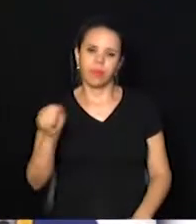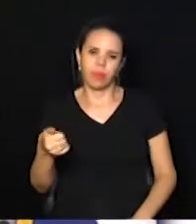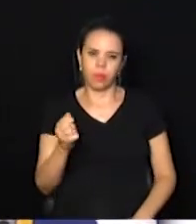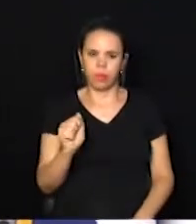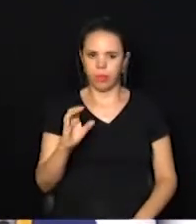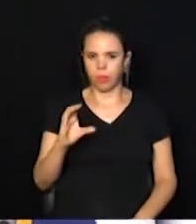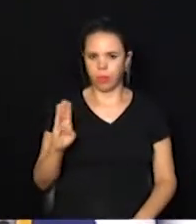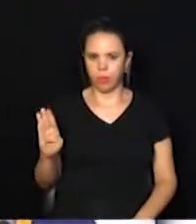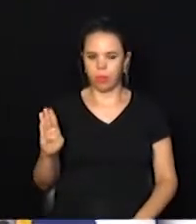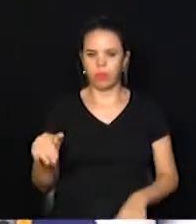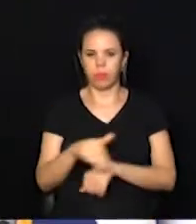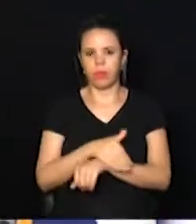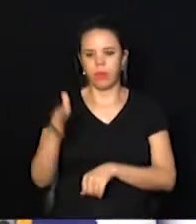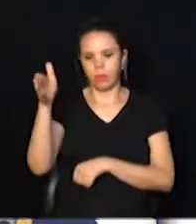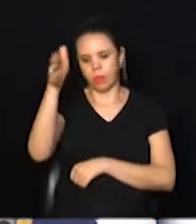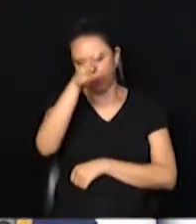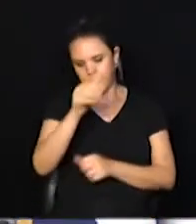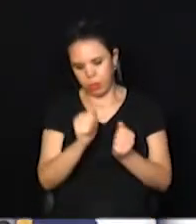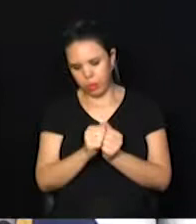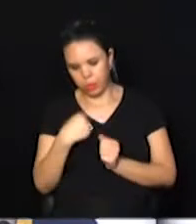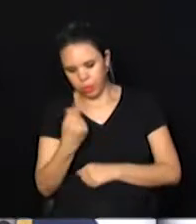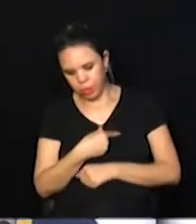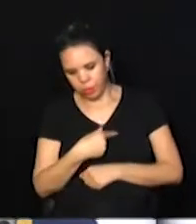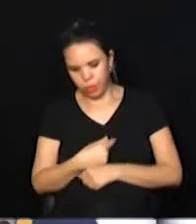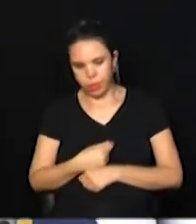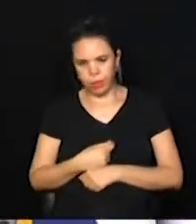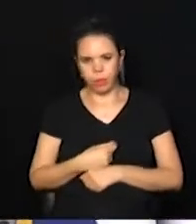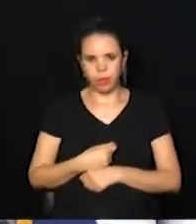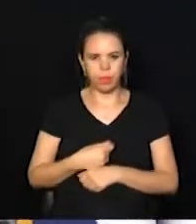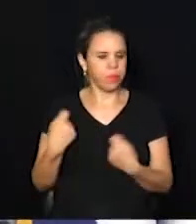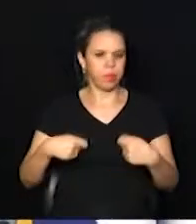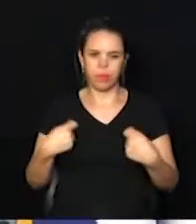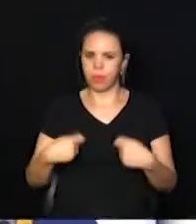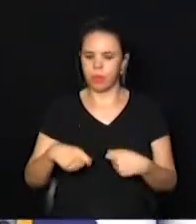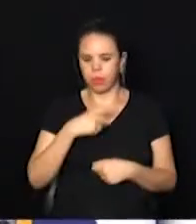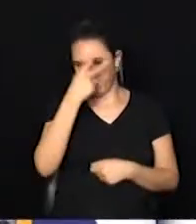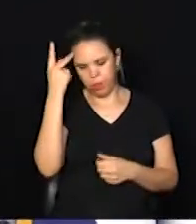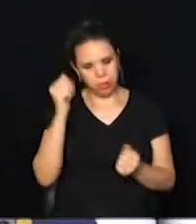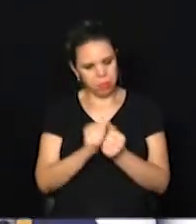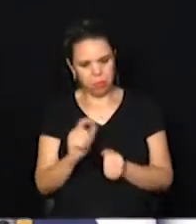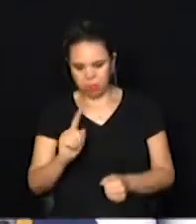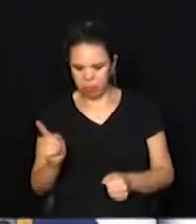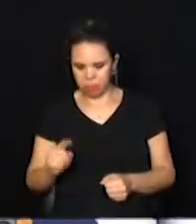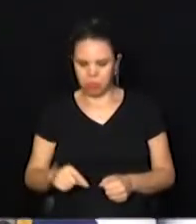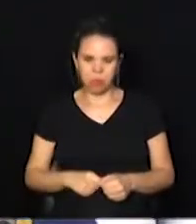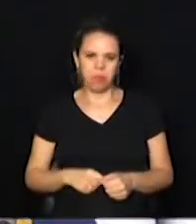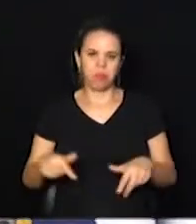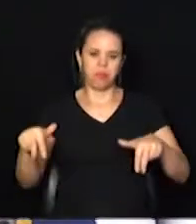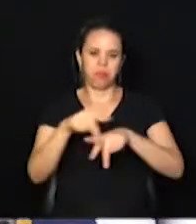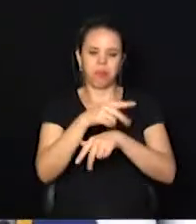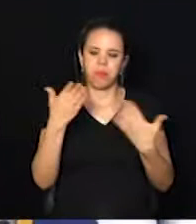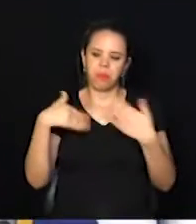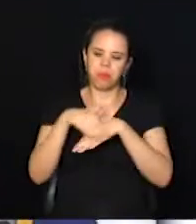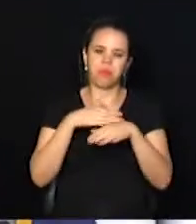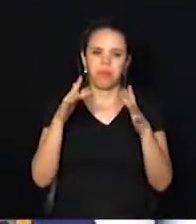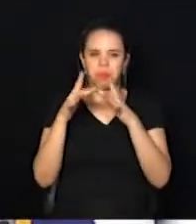gente. E ele não precisava ter gente para estar com ele no ônibus descia, saía conversando com o povo, conhecia